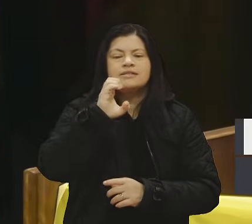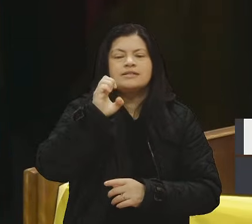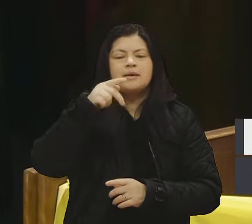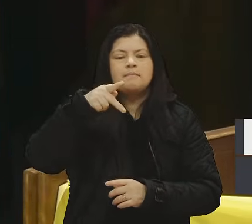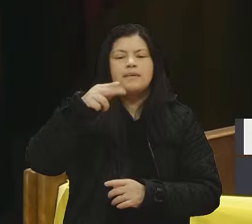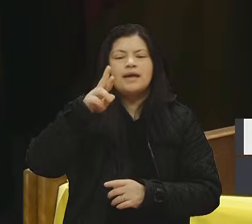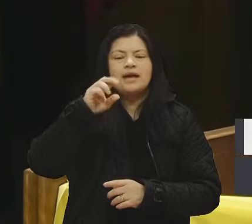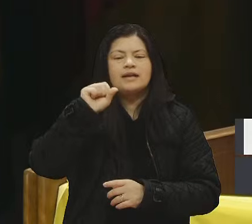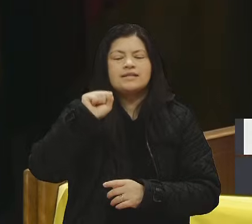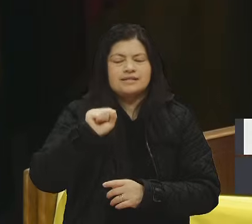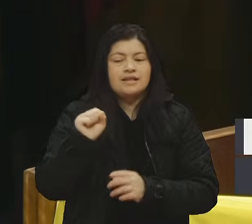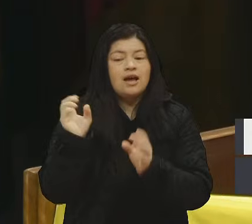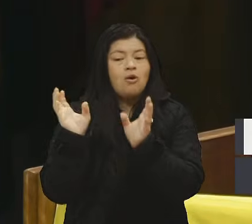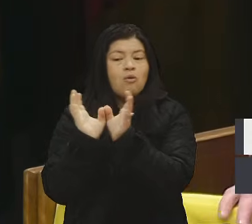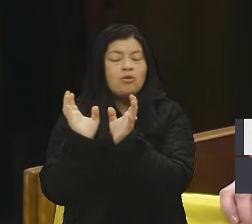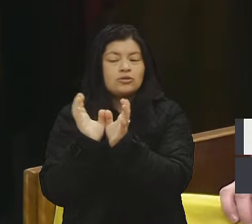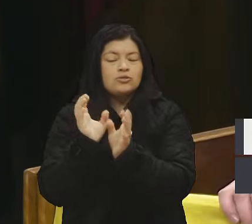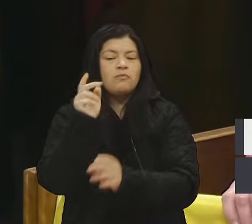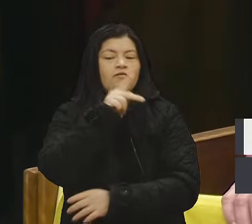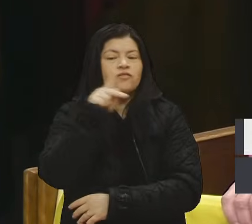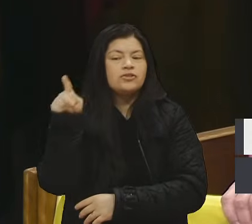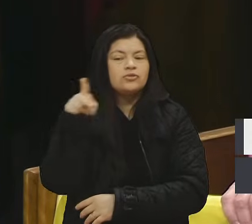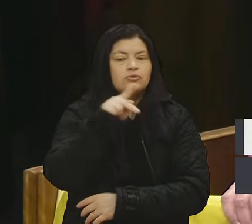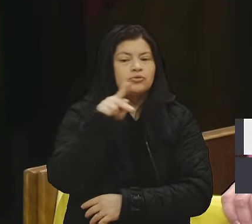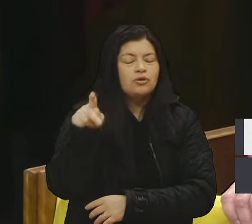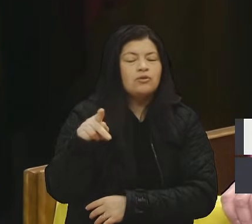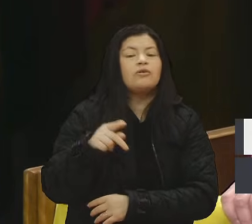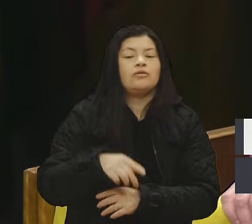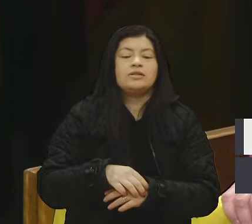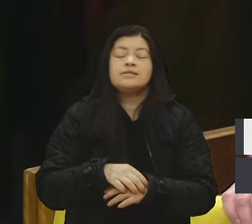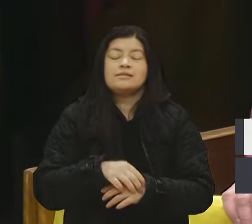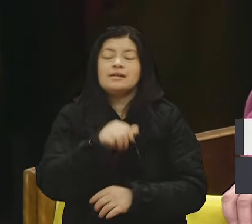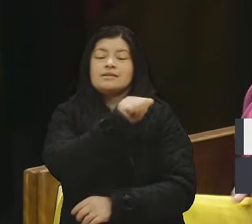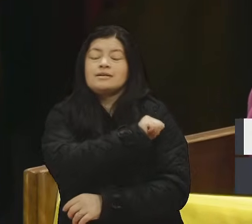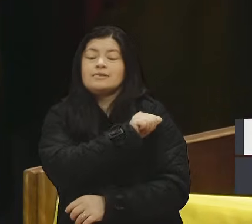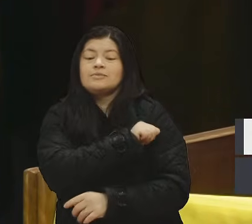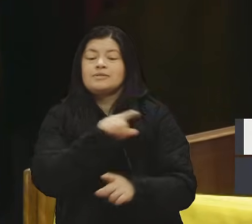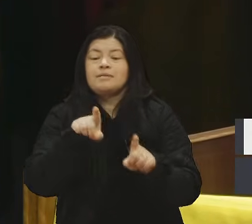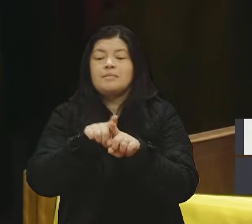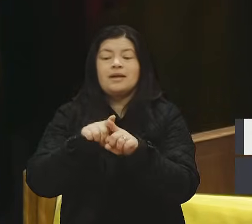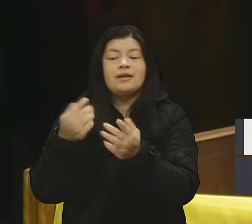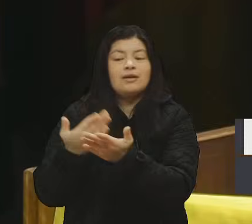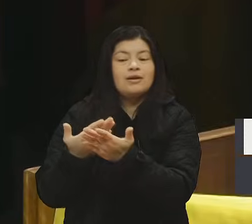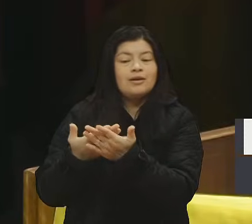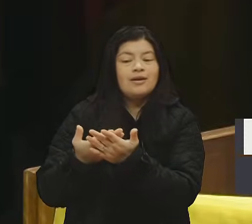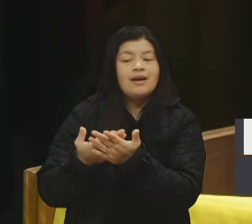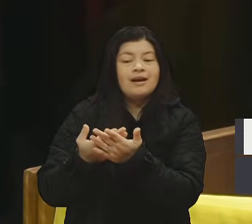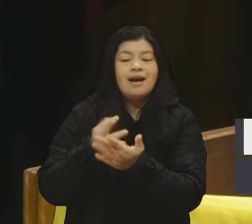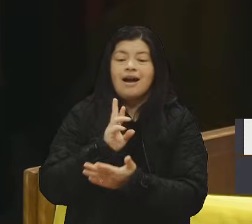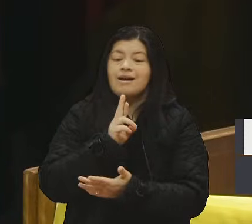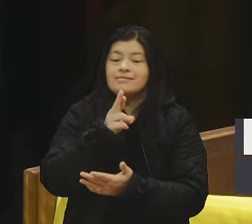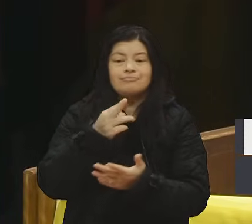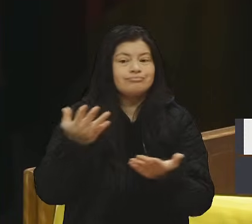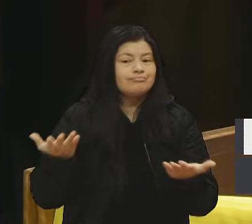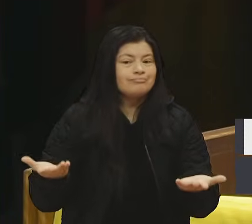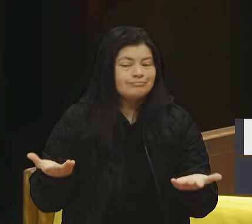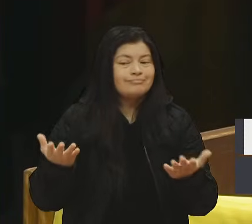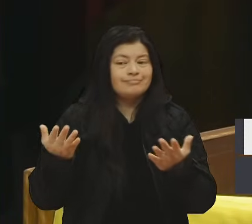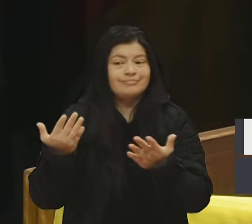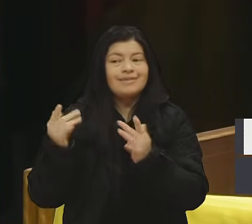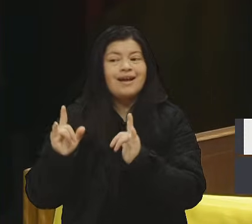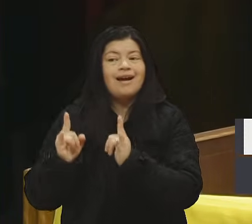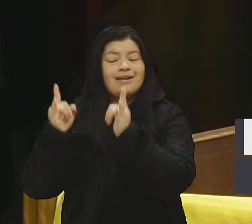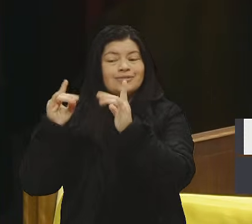meus colegas professores, os alunos, né, os estudantes, que é a razão da escola existir, né?